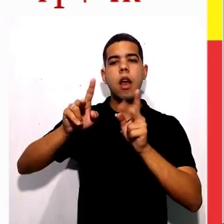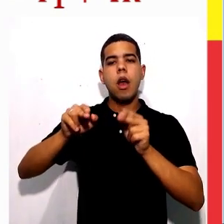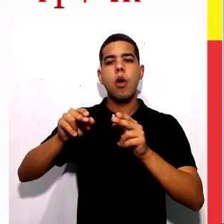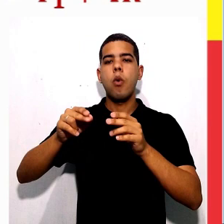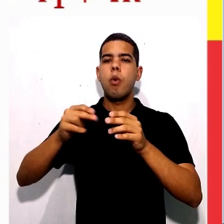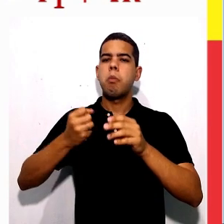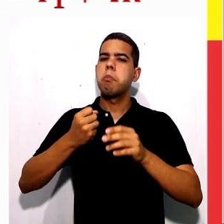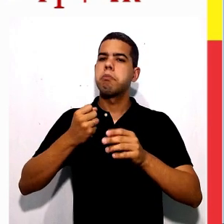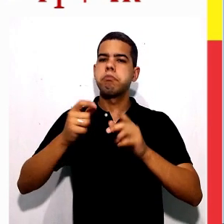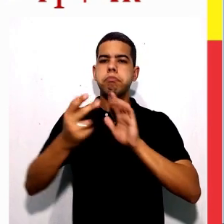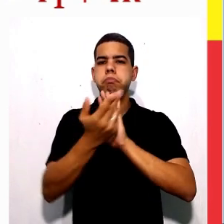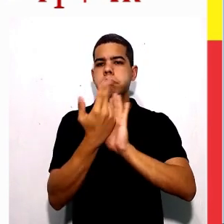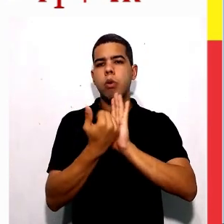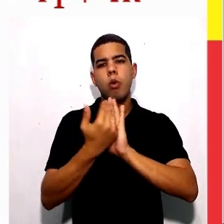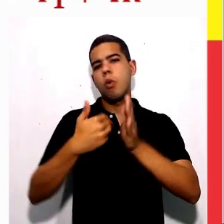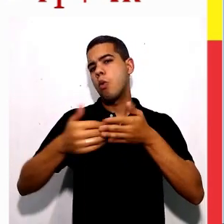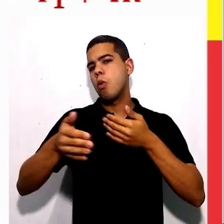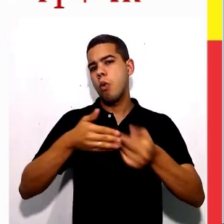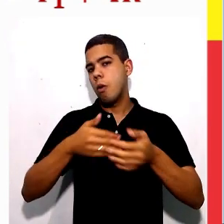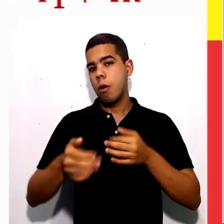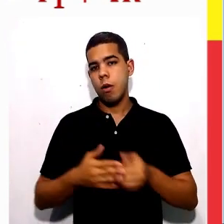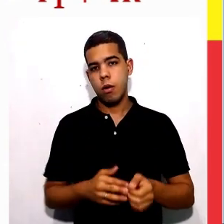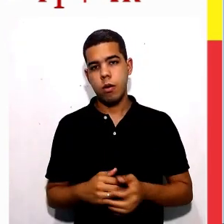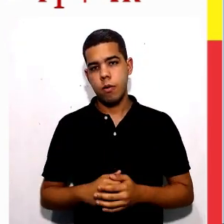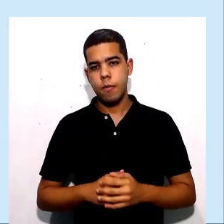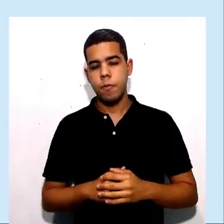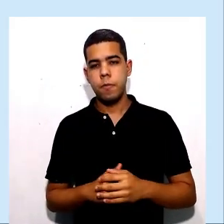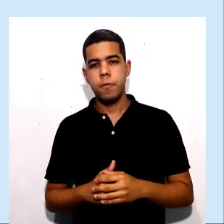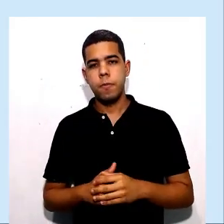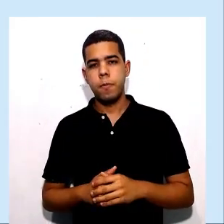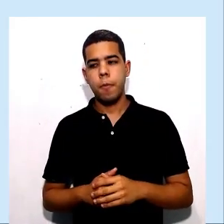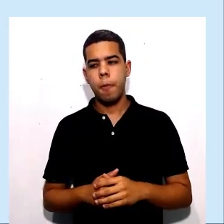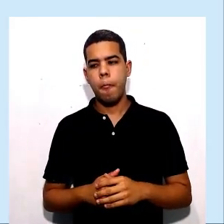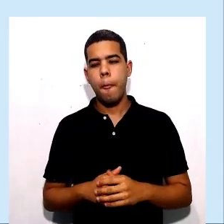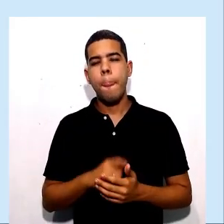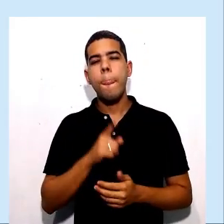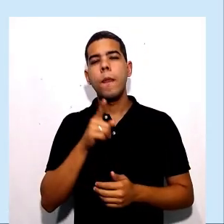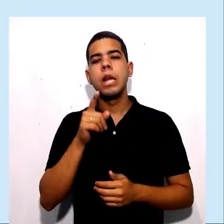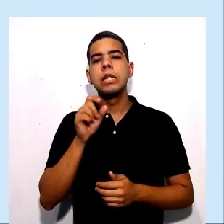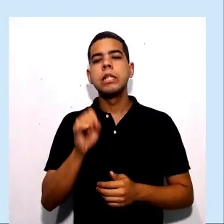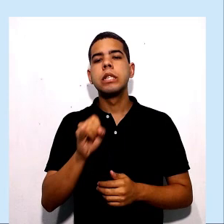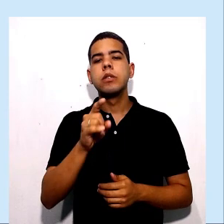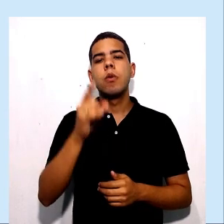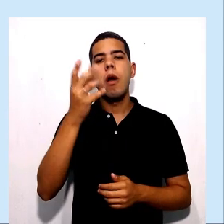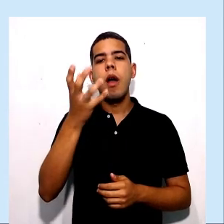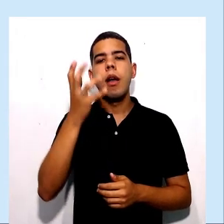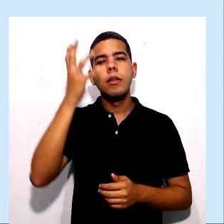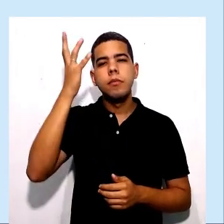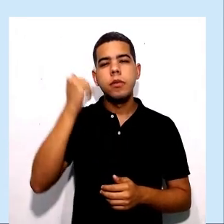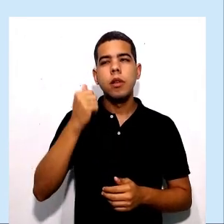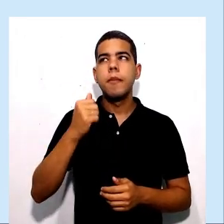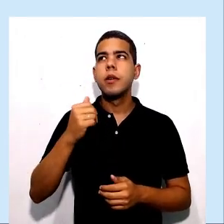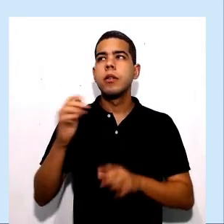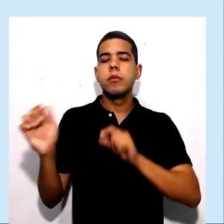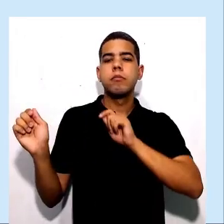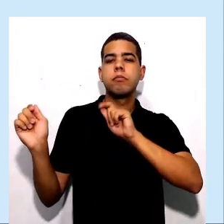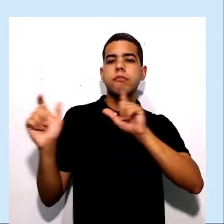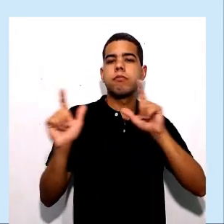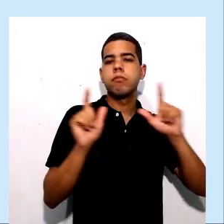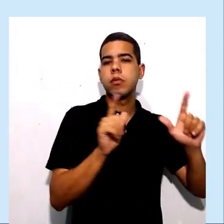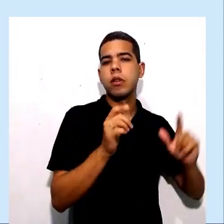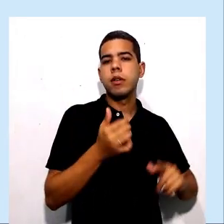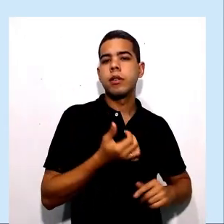F1 mais n menos 1 vezes R. Beleza? Então, se eu quero saber a figura